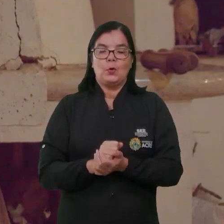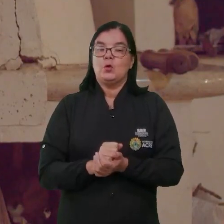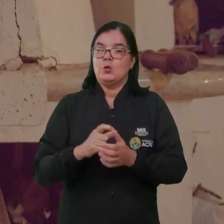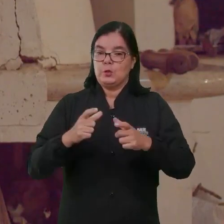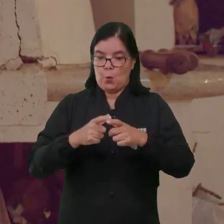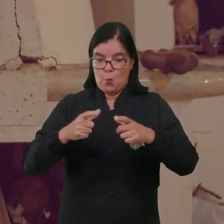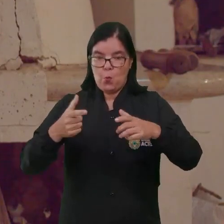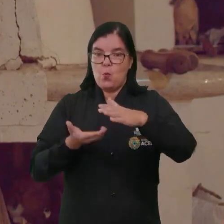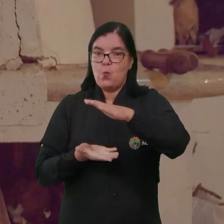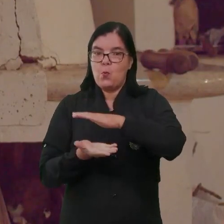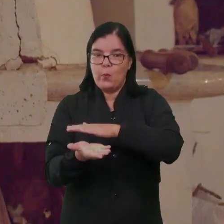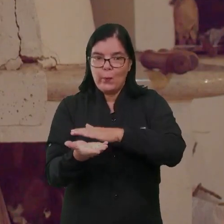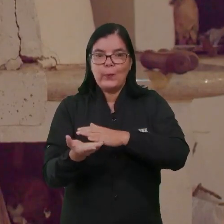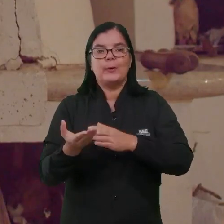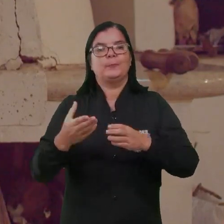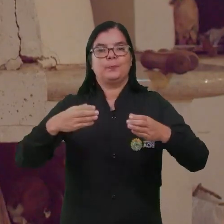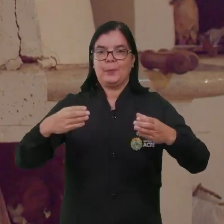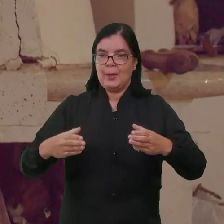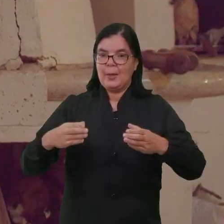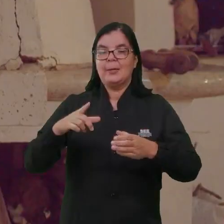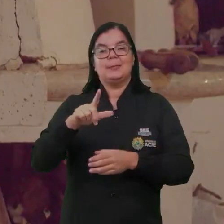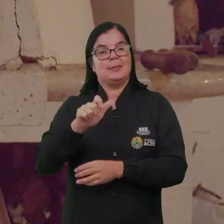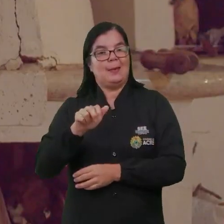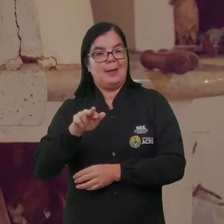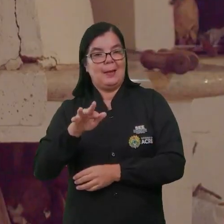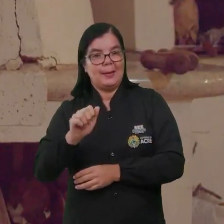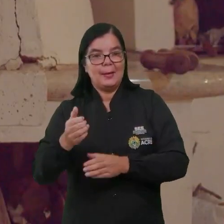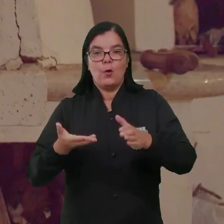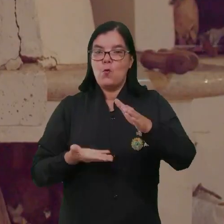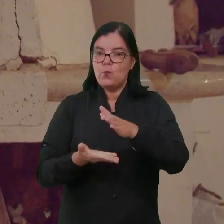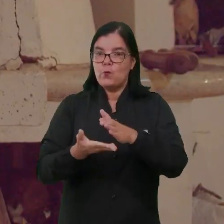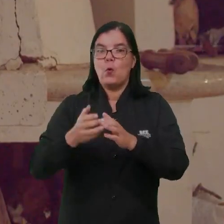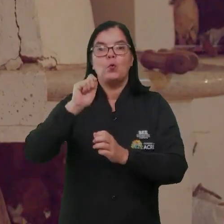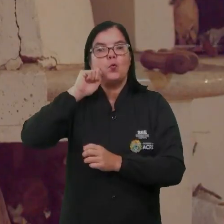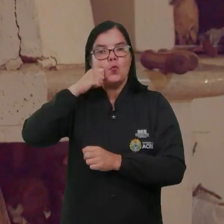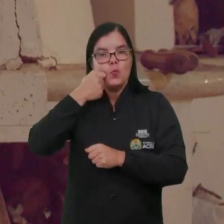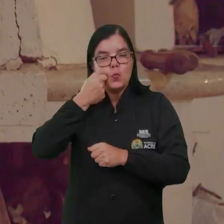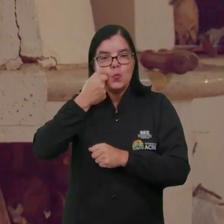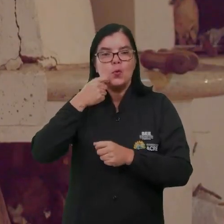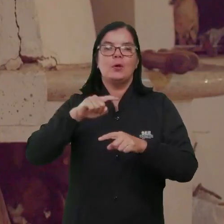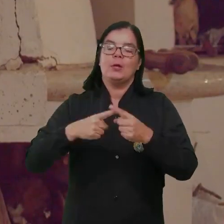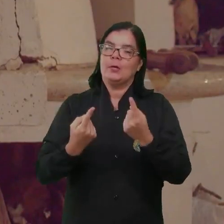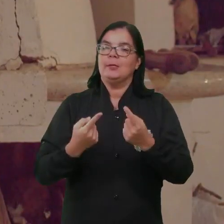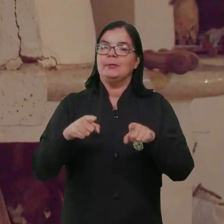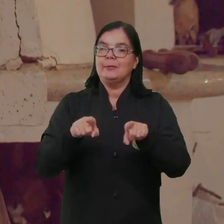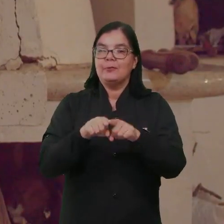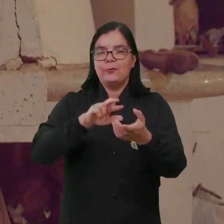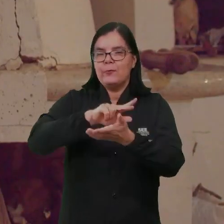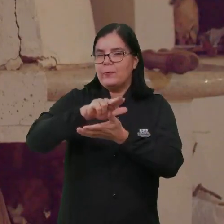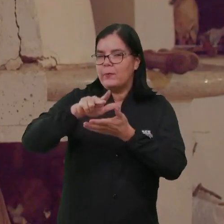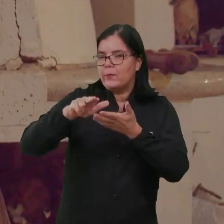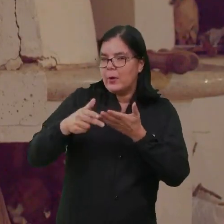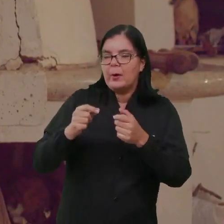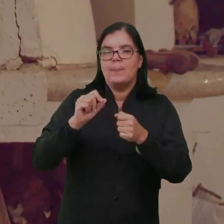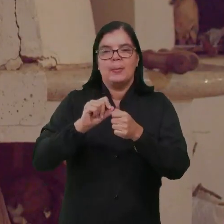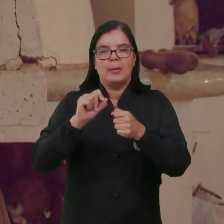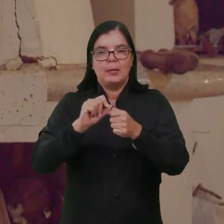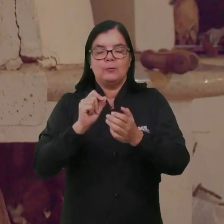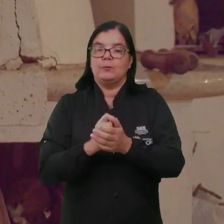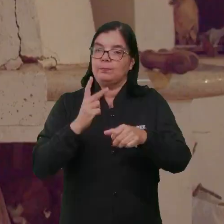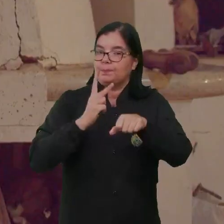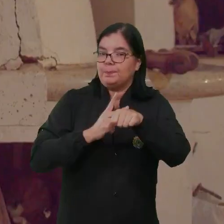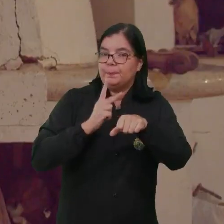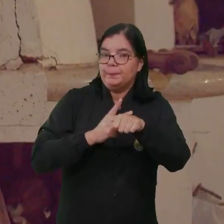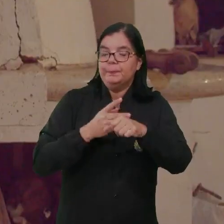fornos, né, como fogões e lareiras, fornos de padaria, fornos de siderurgia, fornos ali para fazer a questão dos